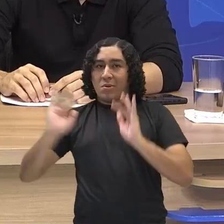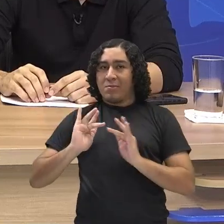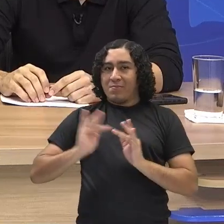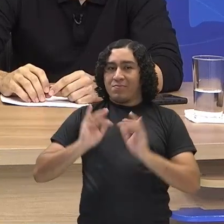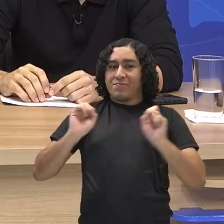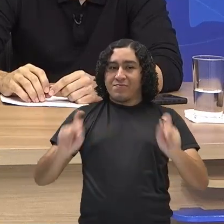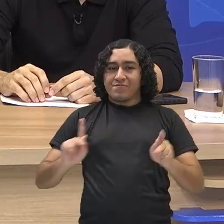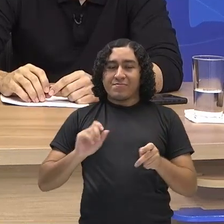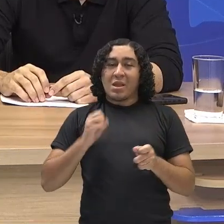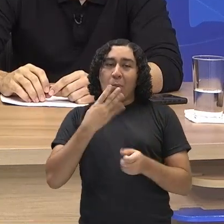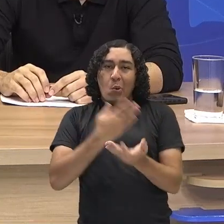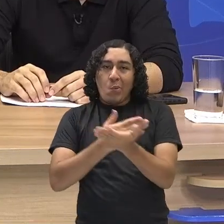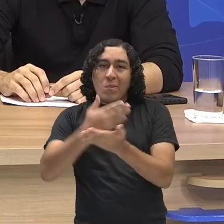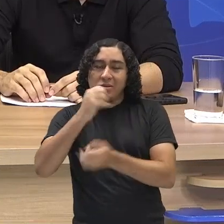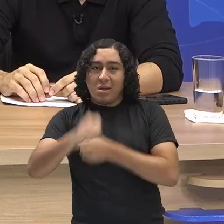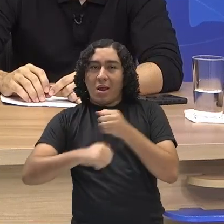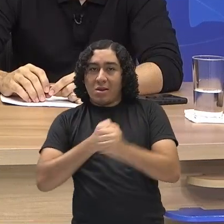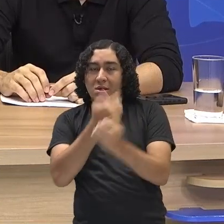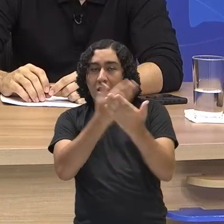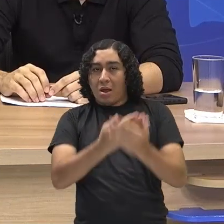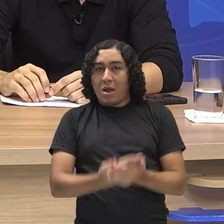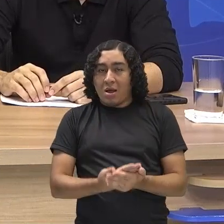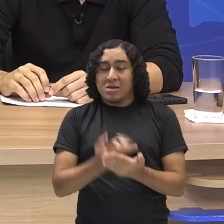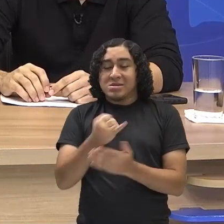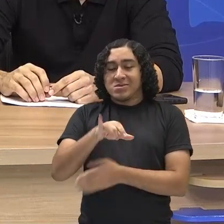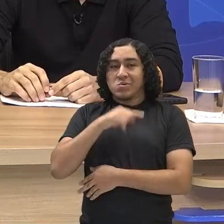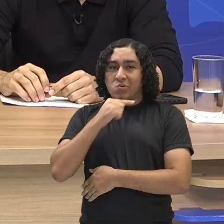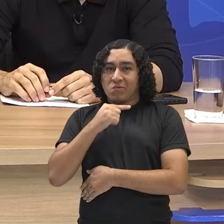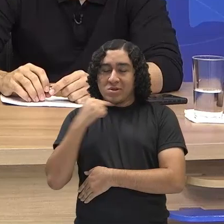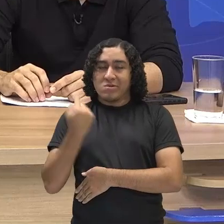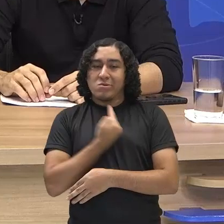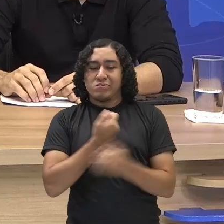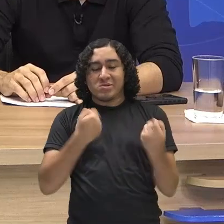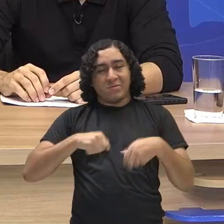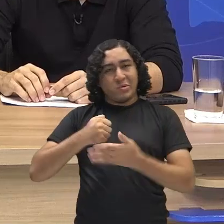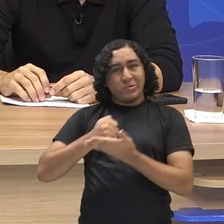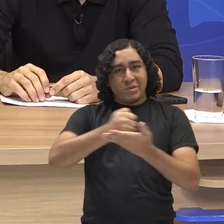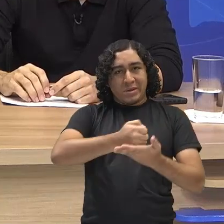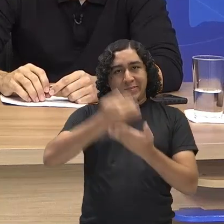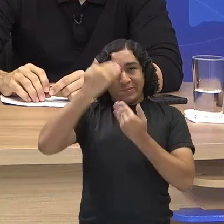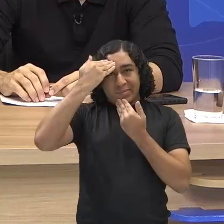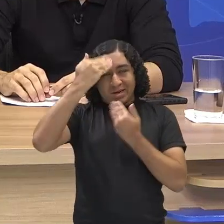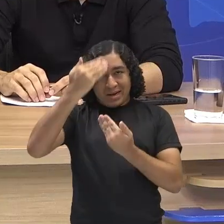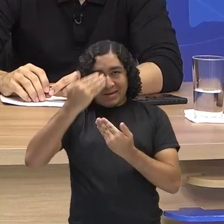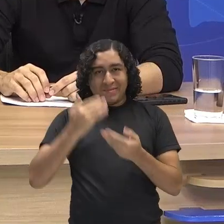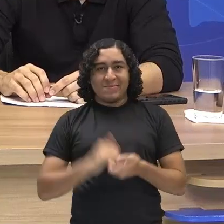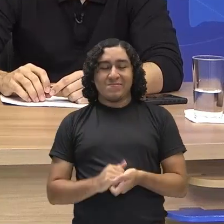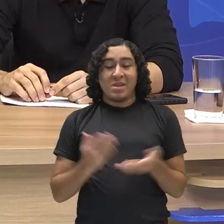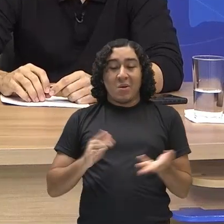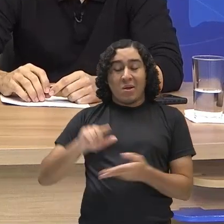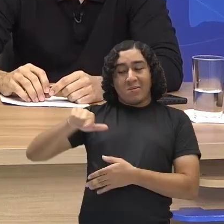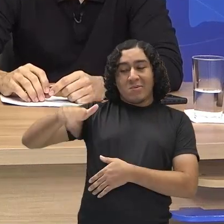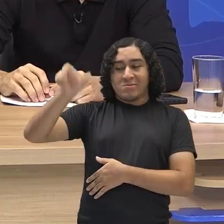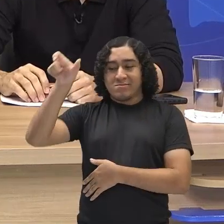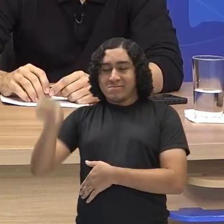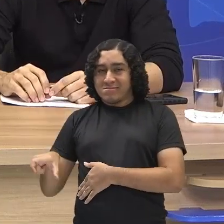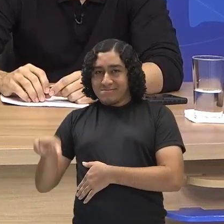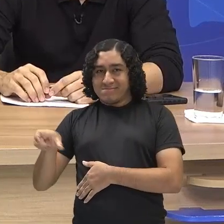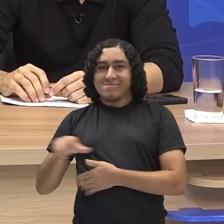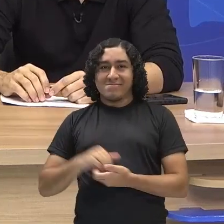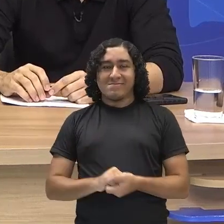Bom início de ano letivo, qualquer coisa estamos por aí. Muito obrigada. Eu vou passar a palavra para o meu colega Júlio agora.